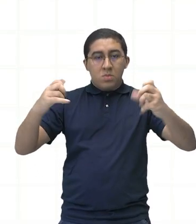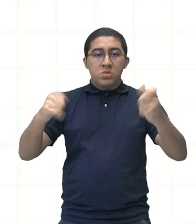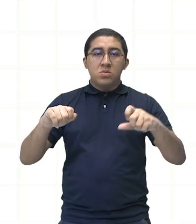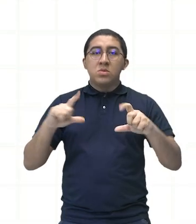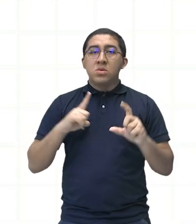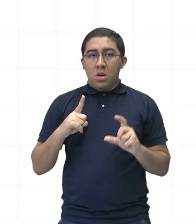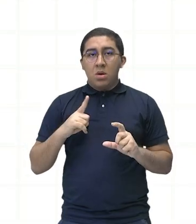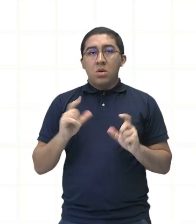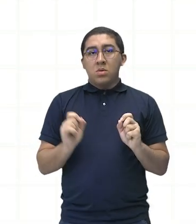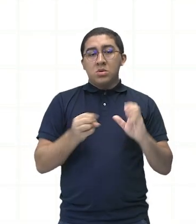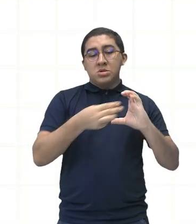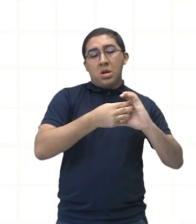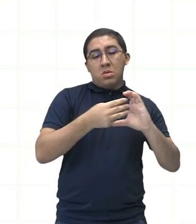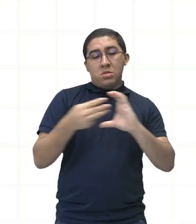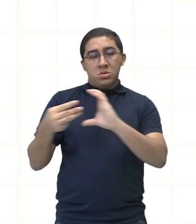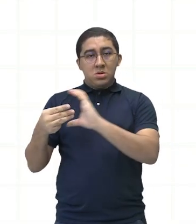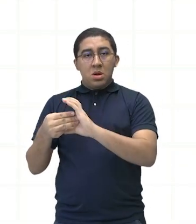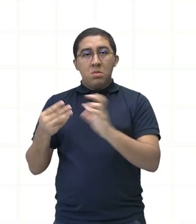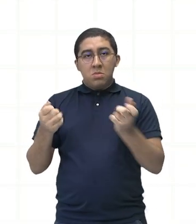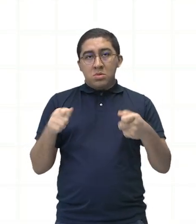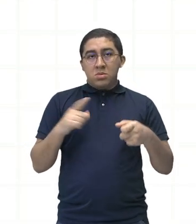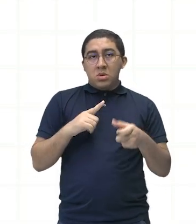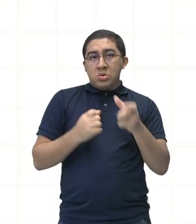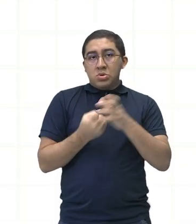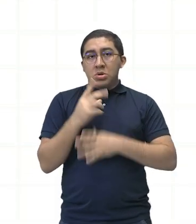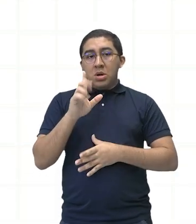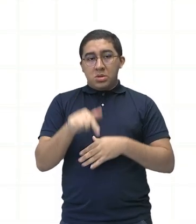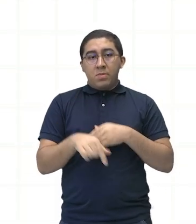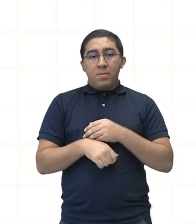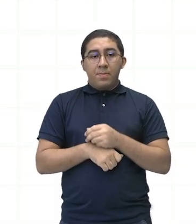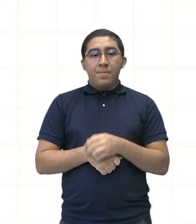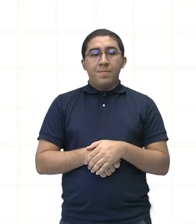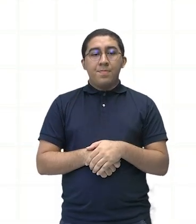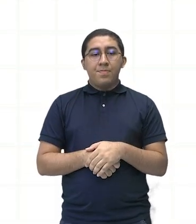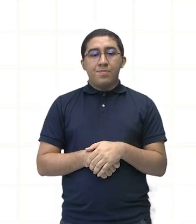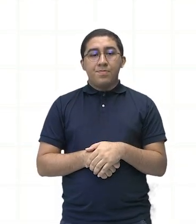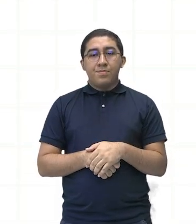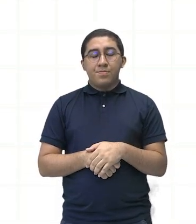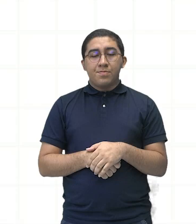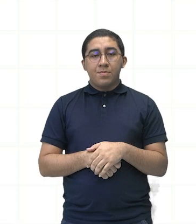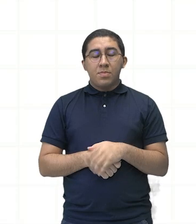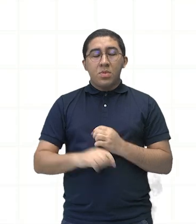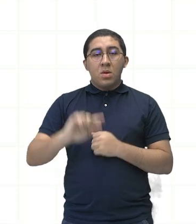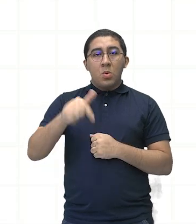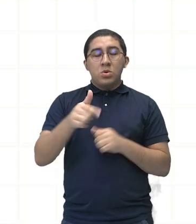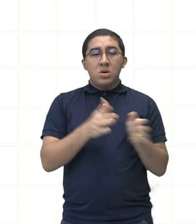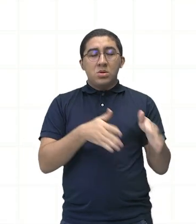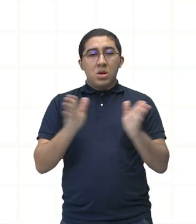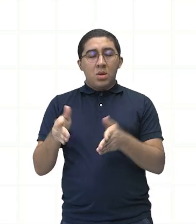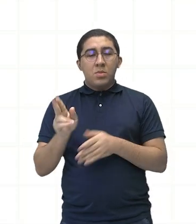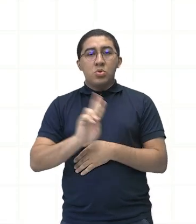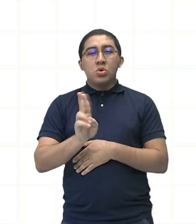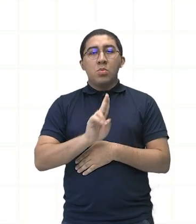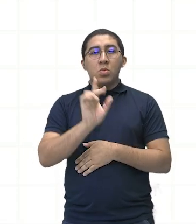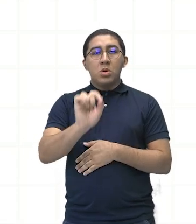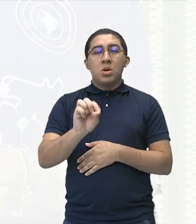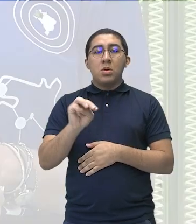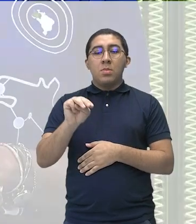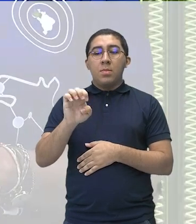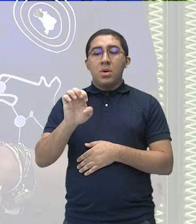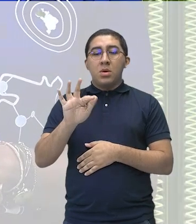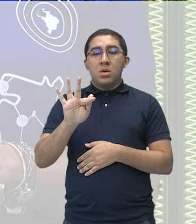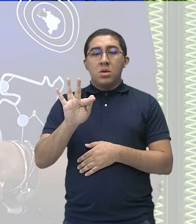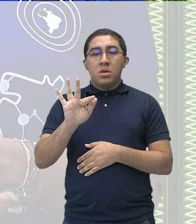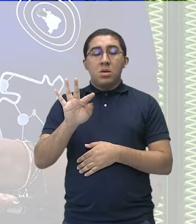duas células que serão originadas desse processo de divisão. Já a próxima etapa da mitose é chamada de